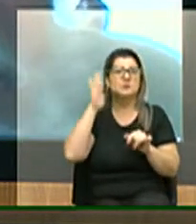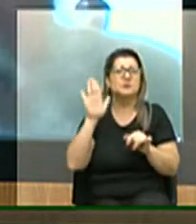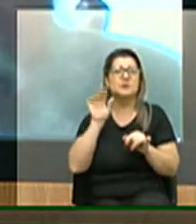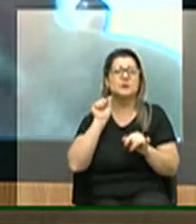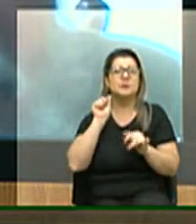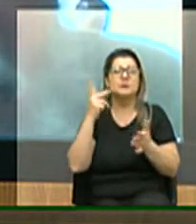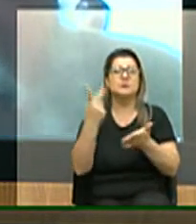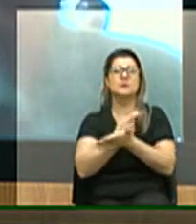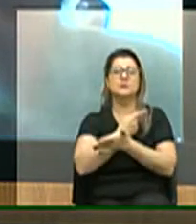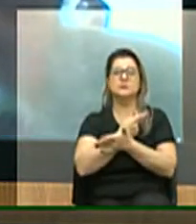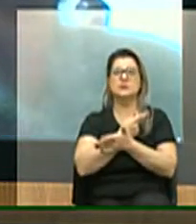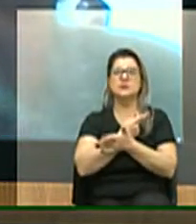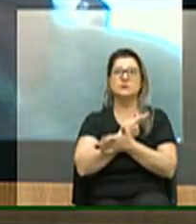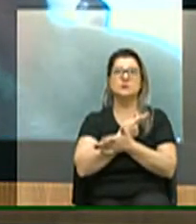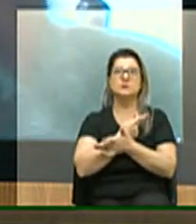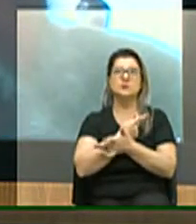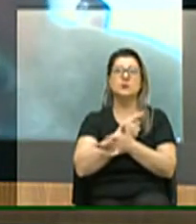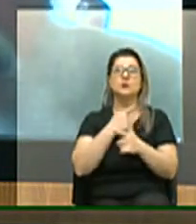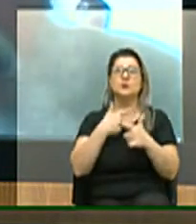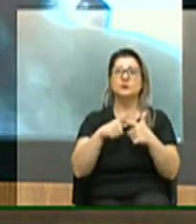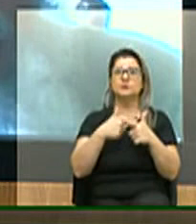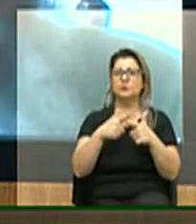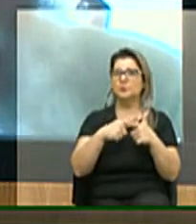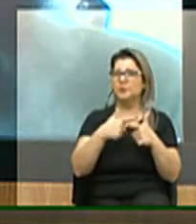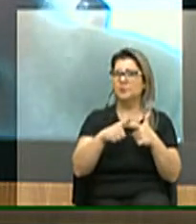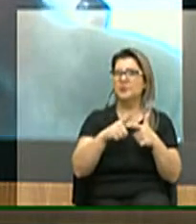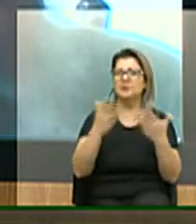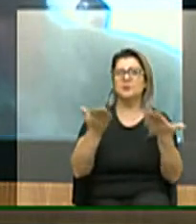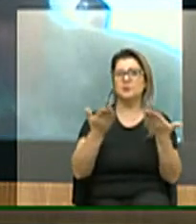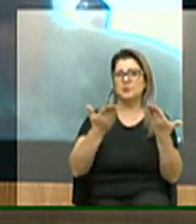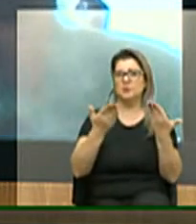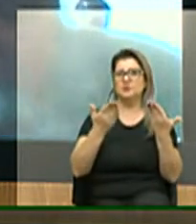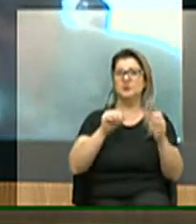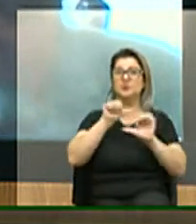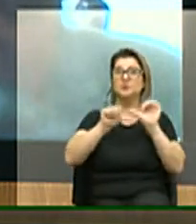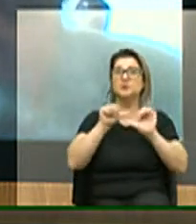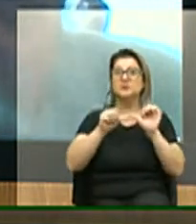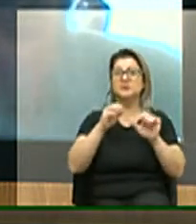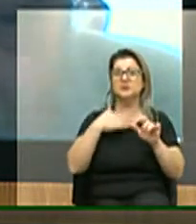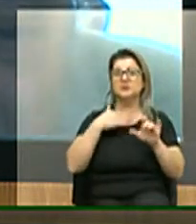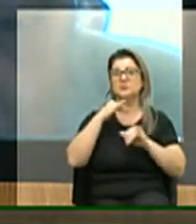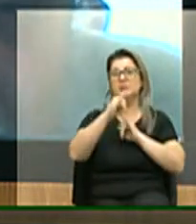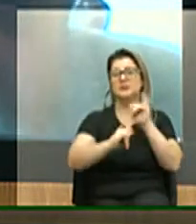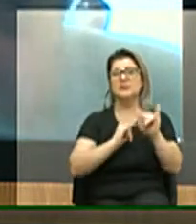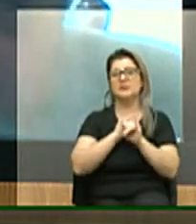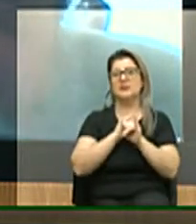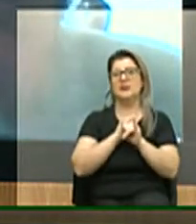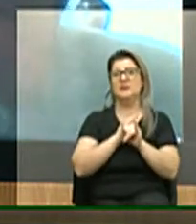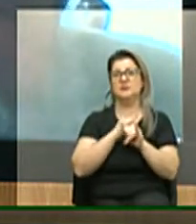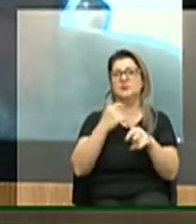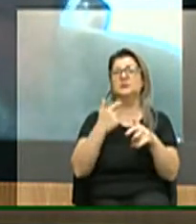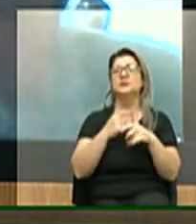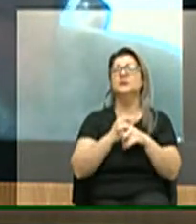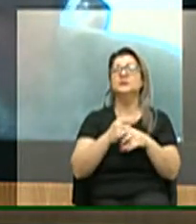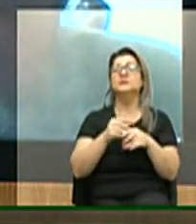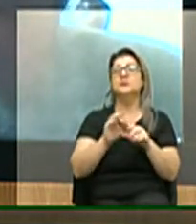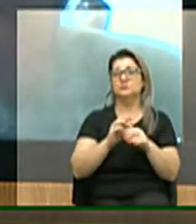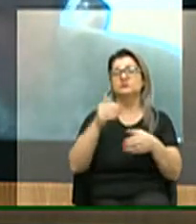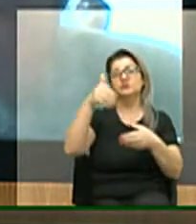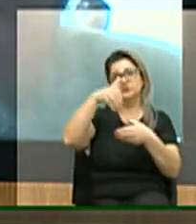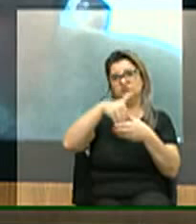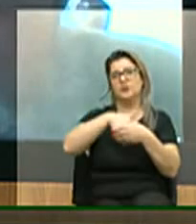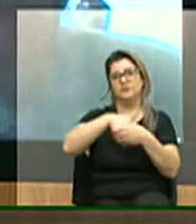que eu estou enfrentando um problema hoje, estou mudando a minha internet. Ah, tá bem, então... Tá, então foi votado já o